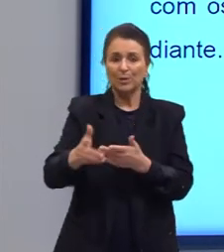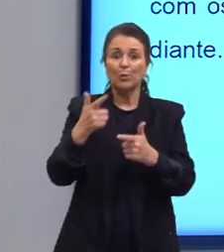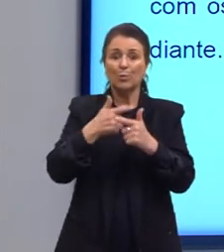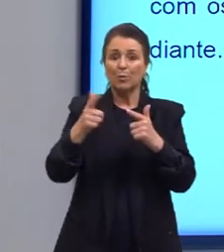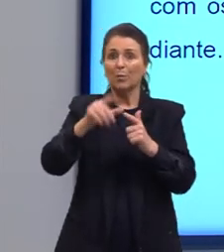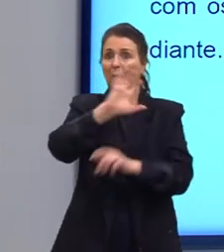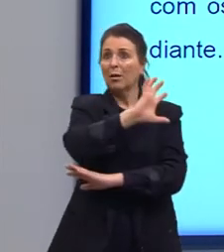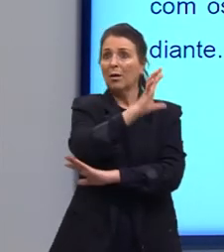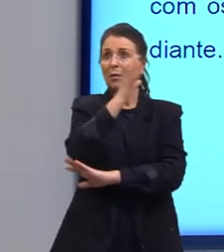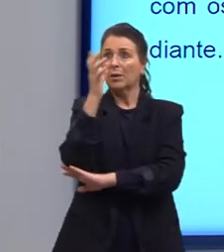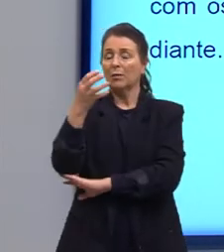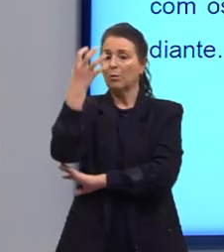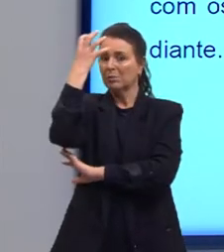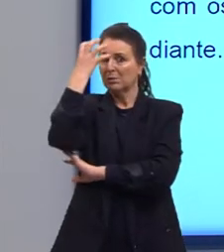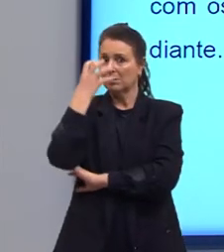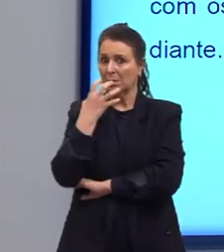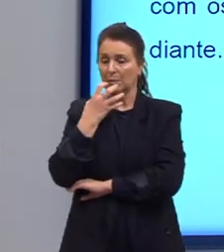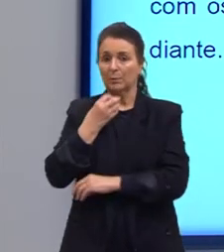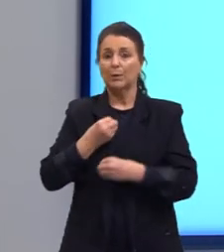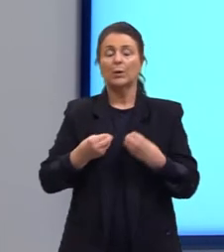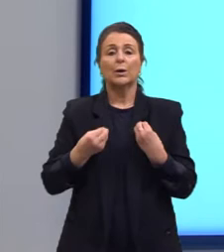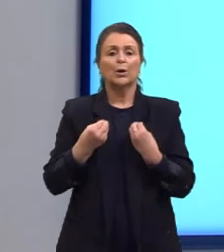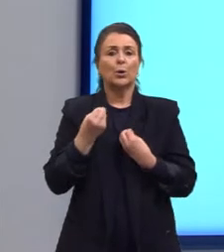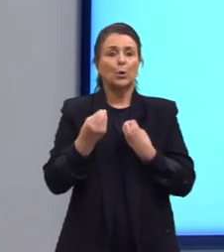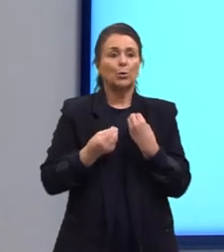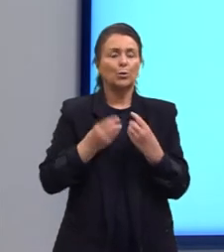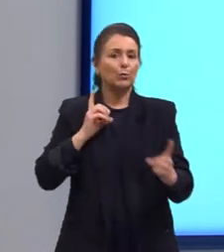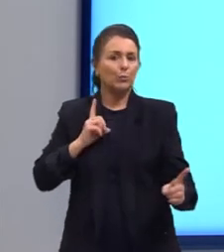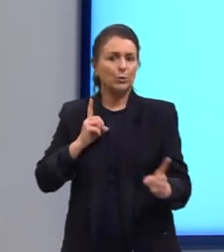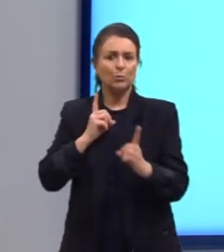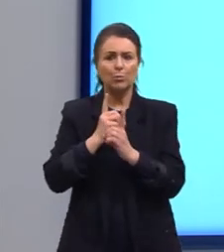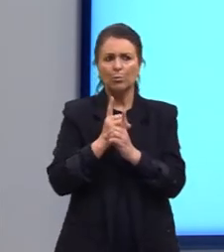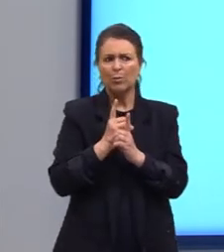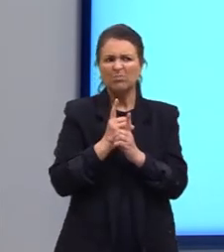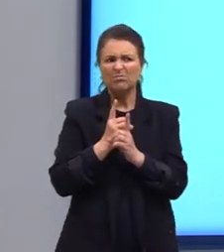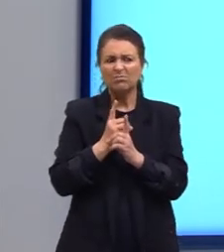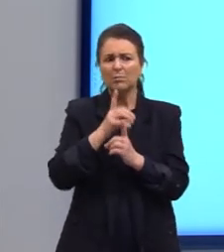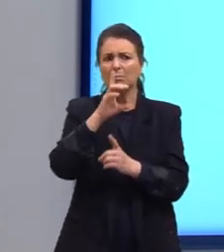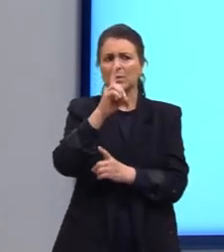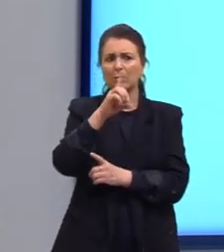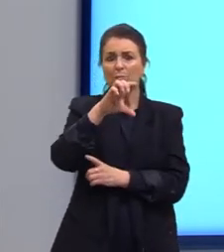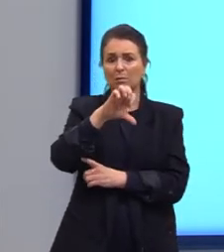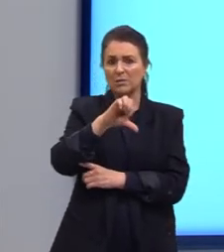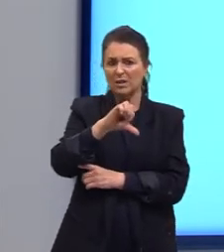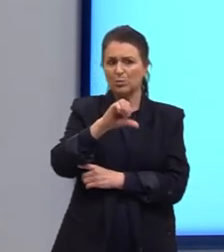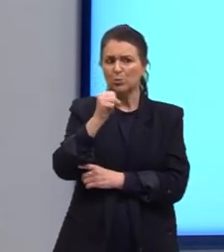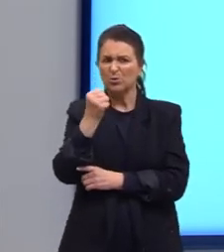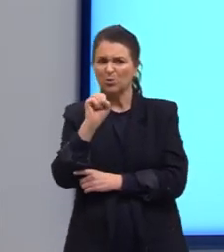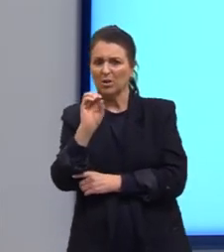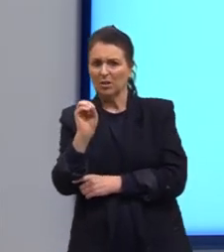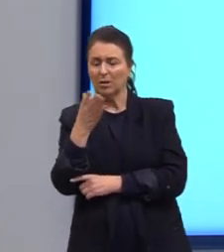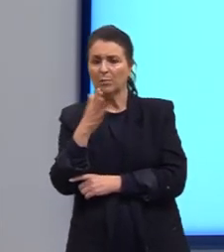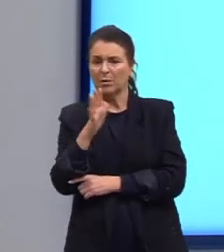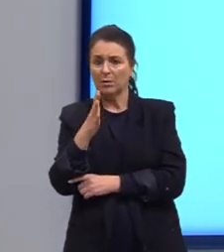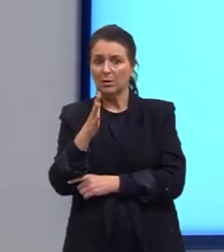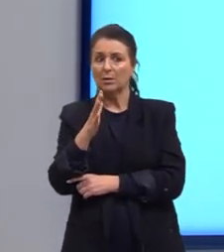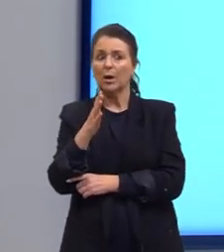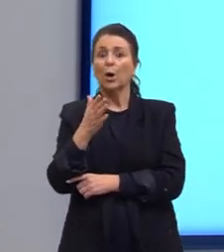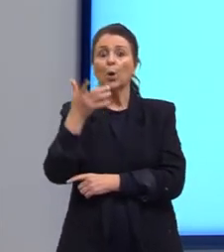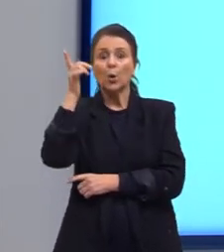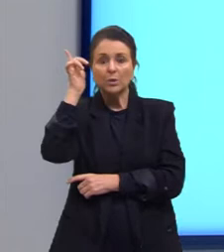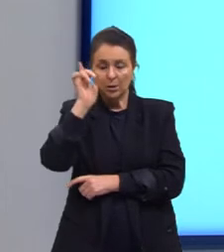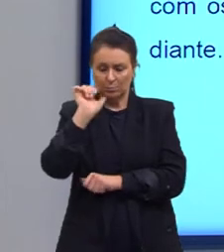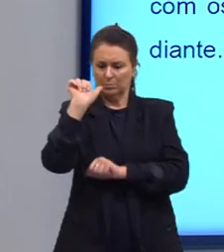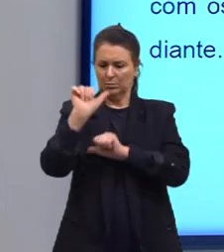mundo como esses foi descoberto já lá em 1980 conseguiu se reverter muito